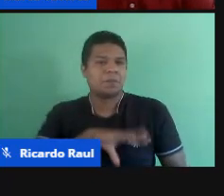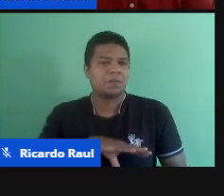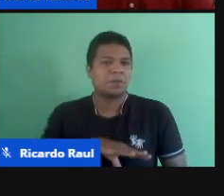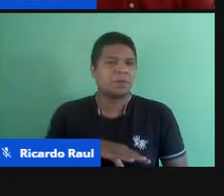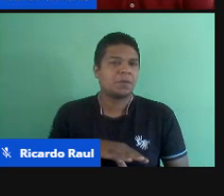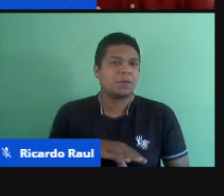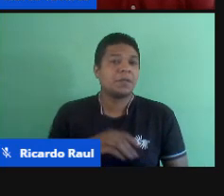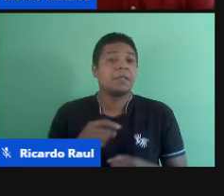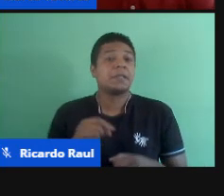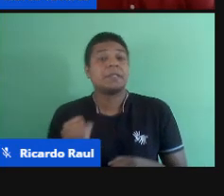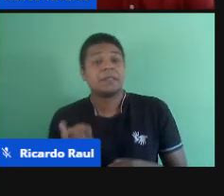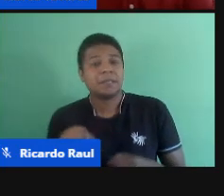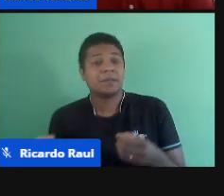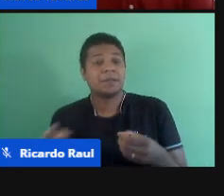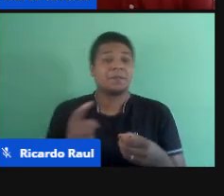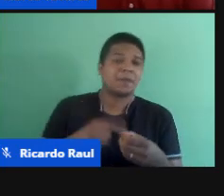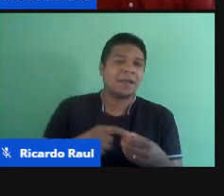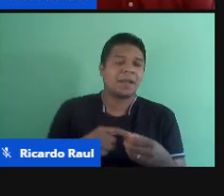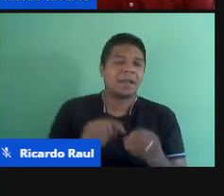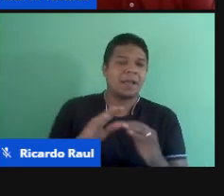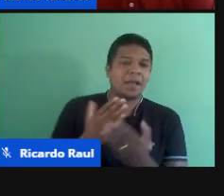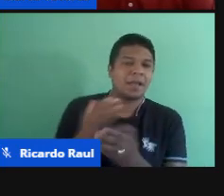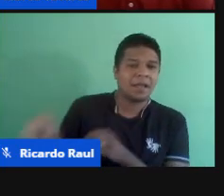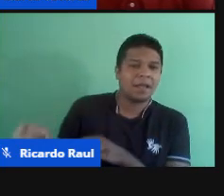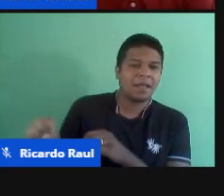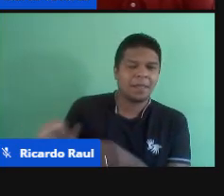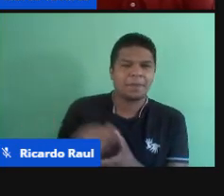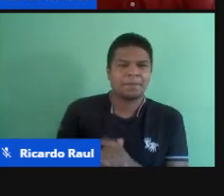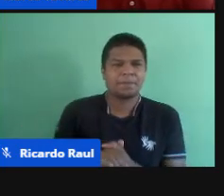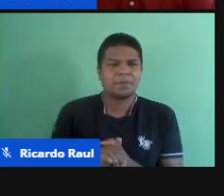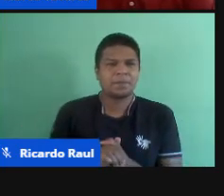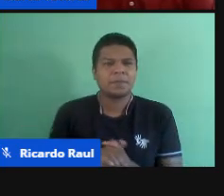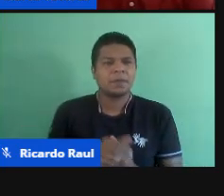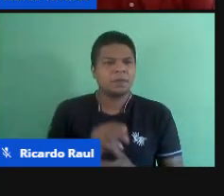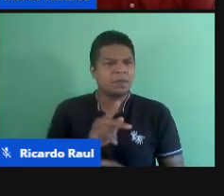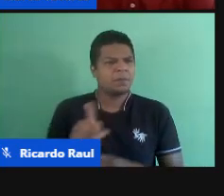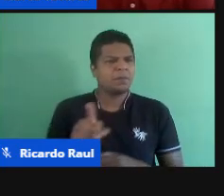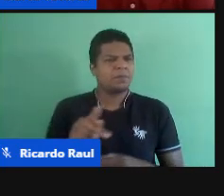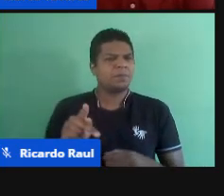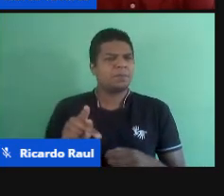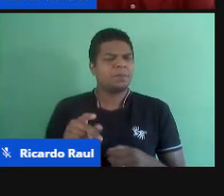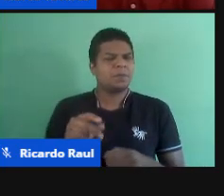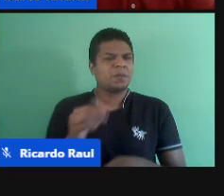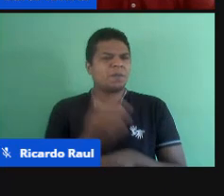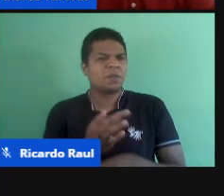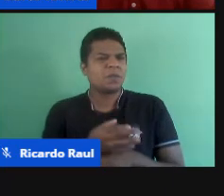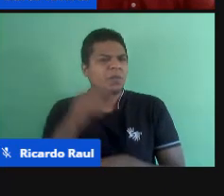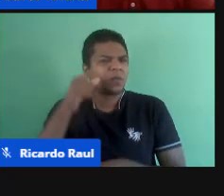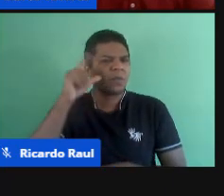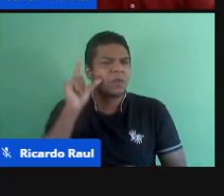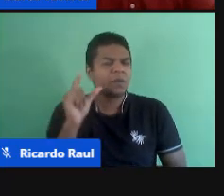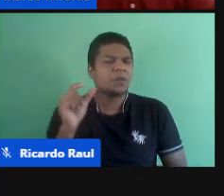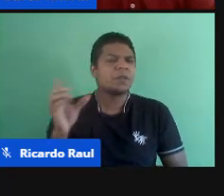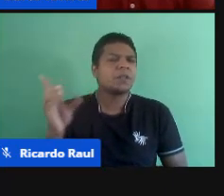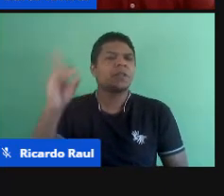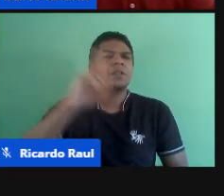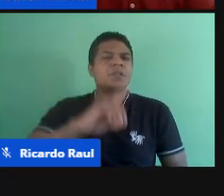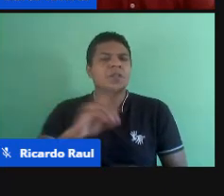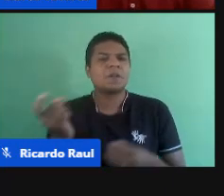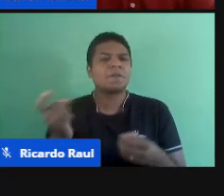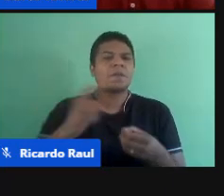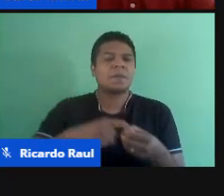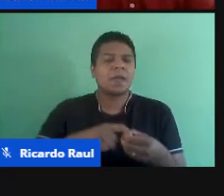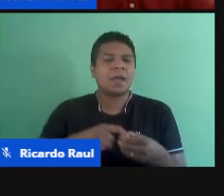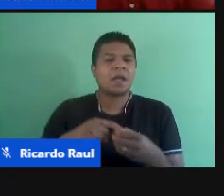aula. Mas quando eu entrava na escola, os meus aluninhos todos iam, professor, o senhor faltou ontem, que dia que você vai repor a aula?